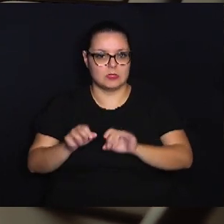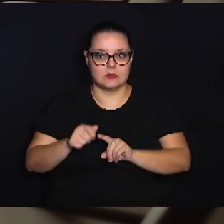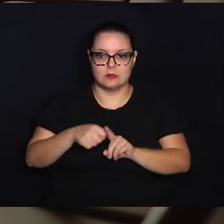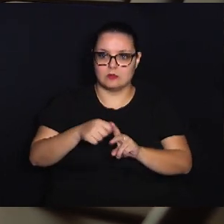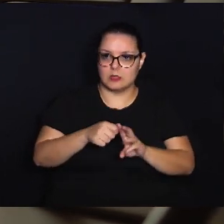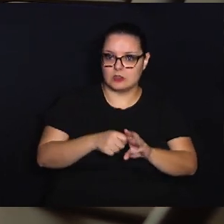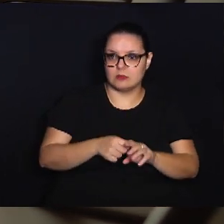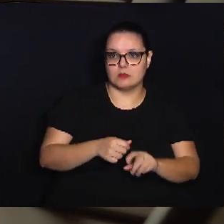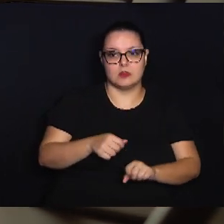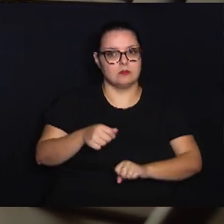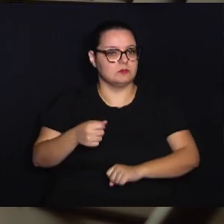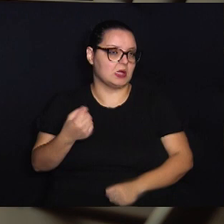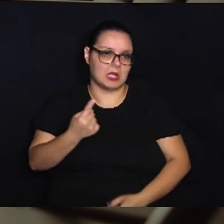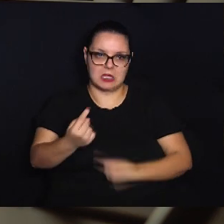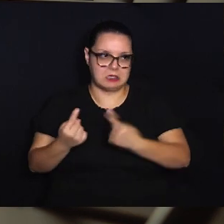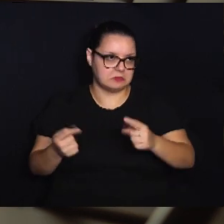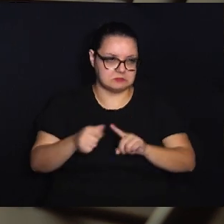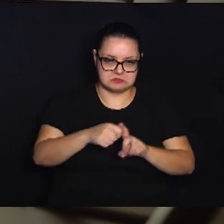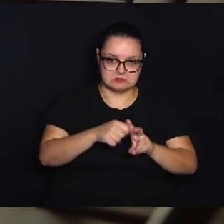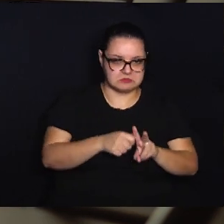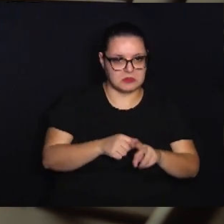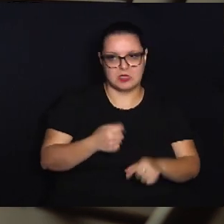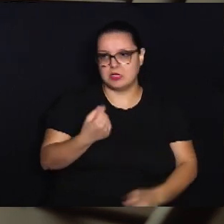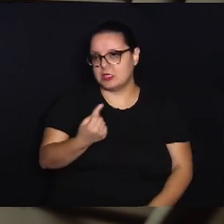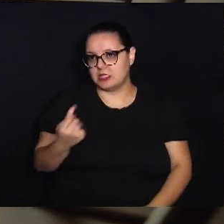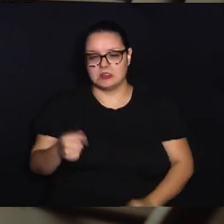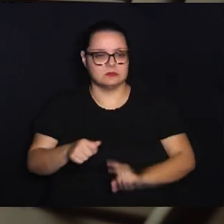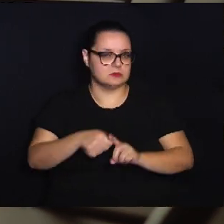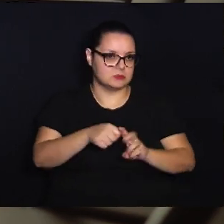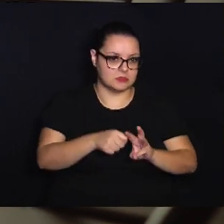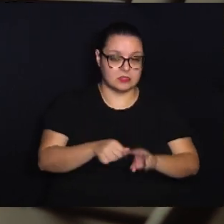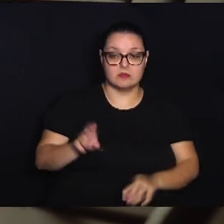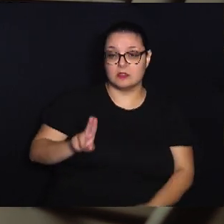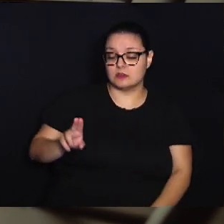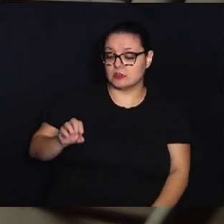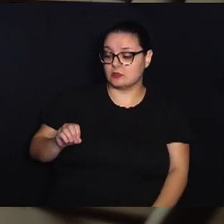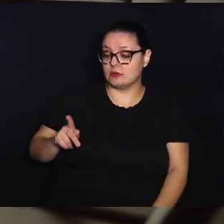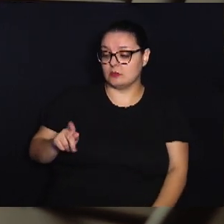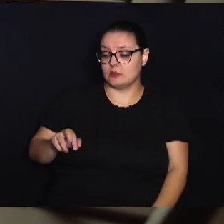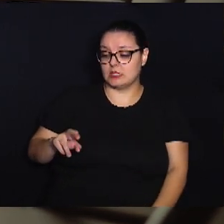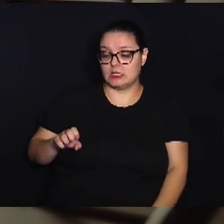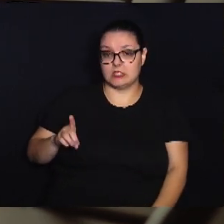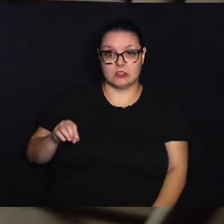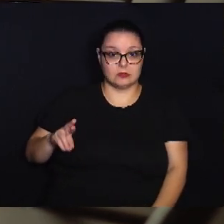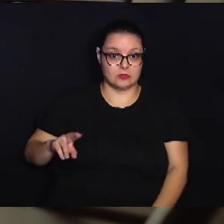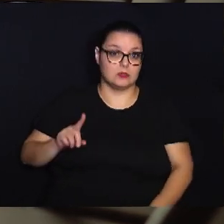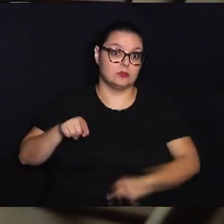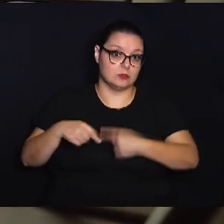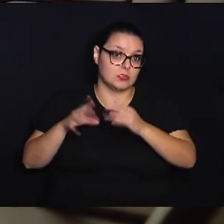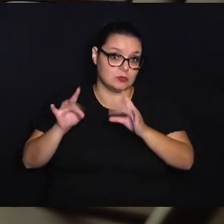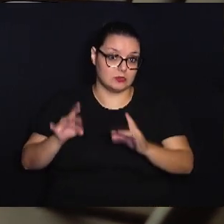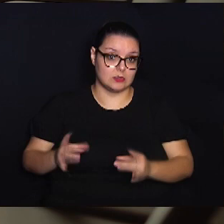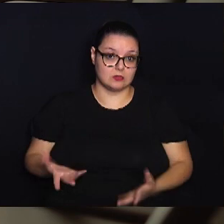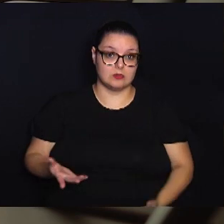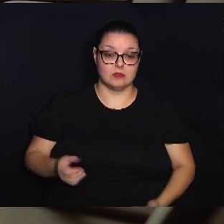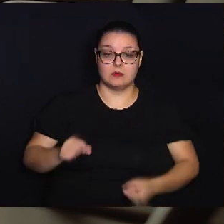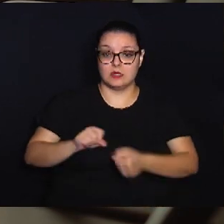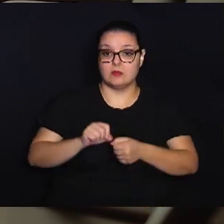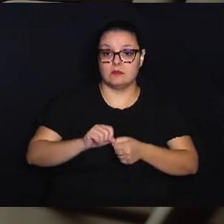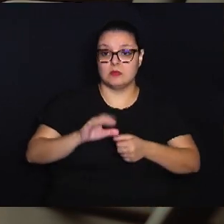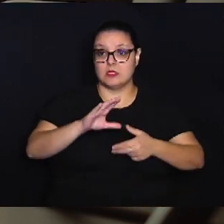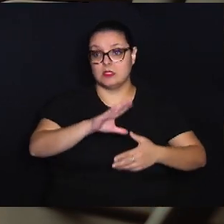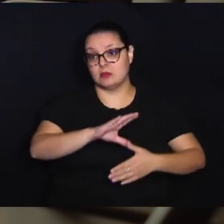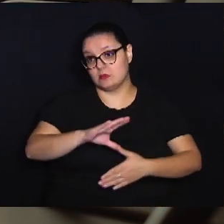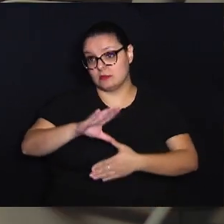planejamento mensal, bimestral, trimestral, e que posteriormente você vai utilizar na sua operadora. E aí outro detalhe, né? Por exemplo, se eu vou fazer Américas, então eu